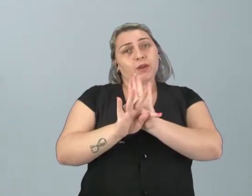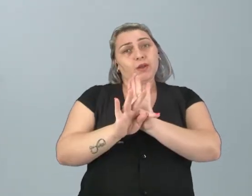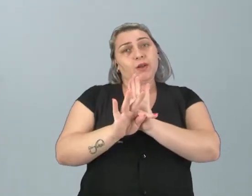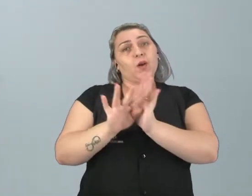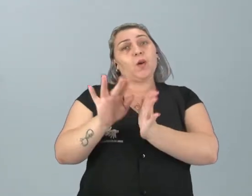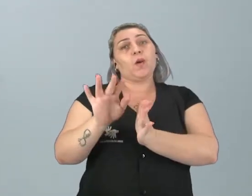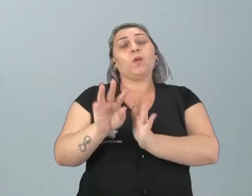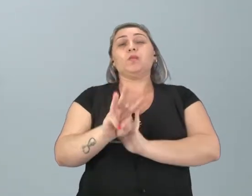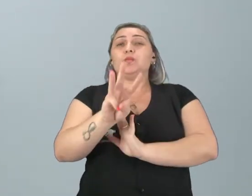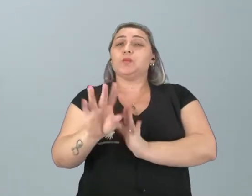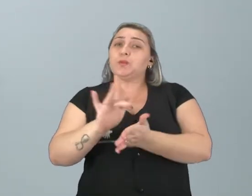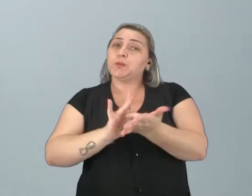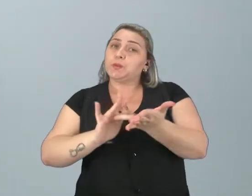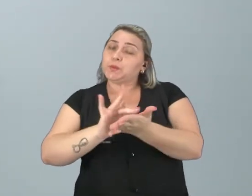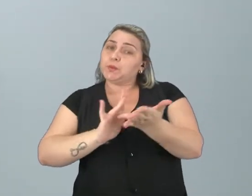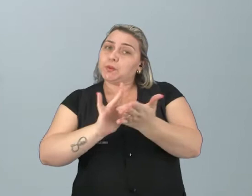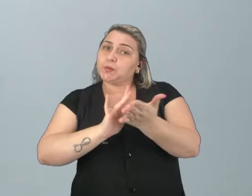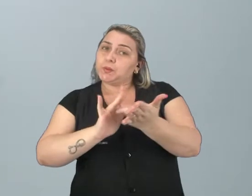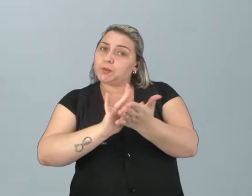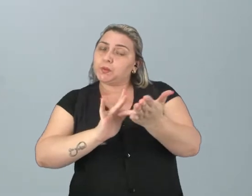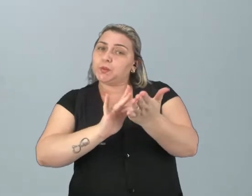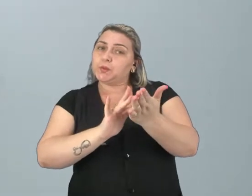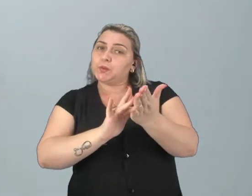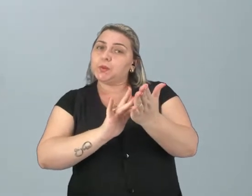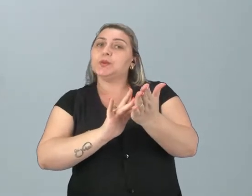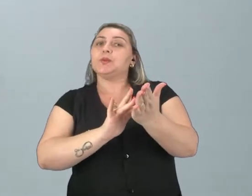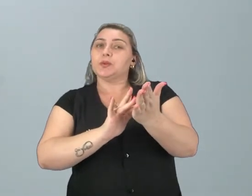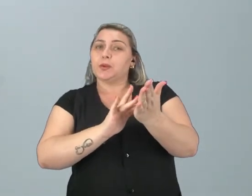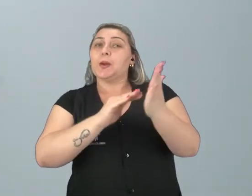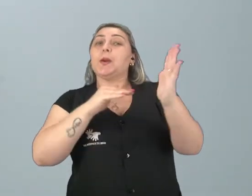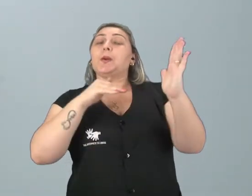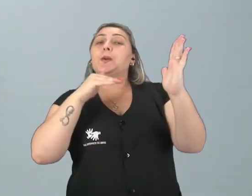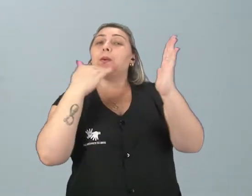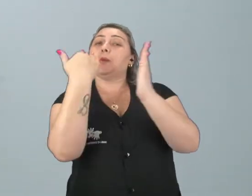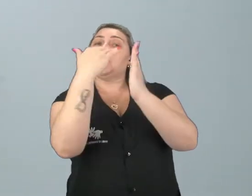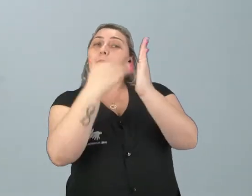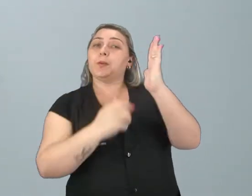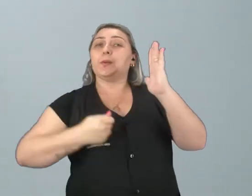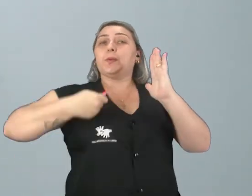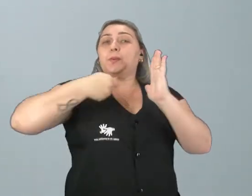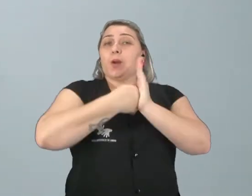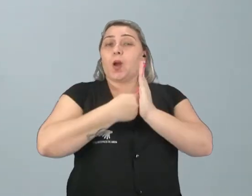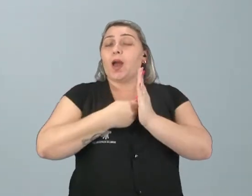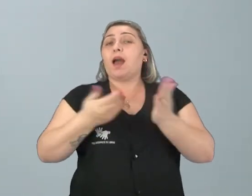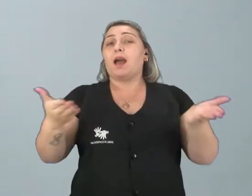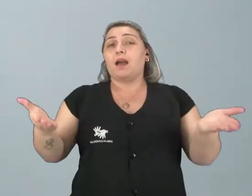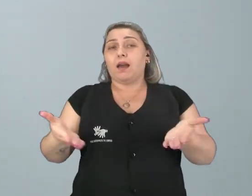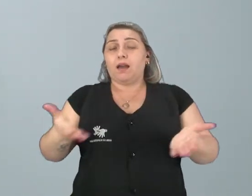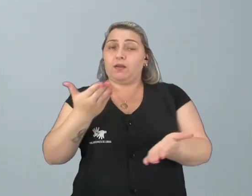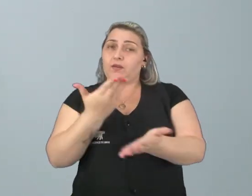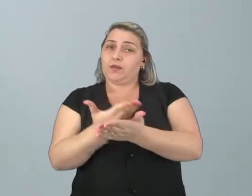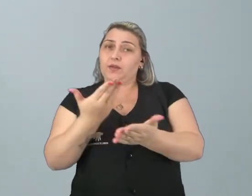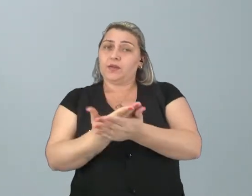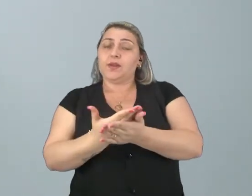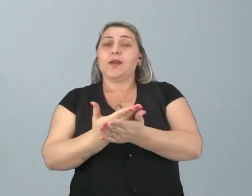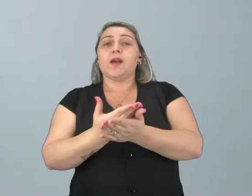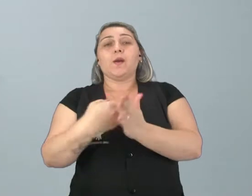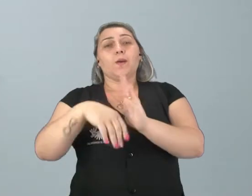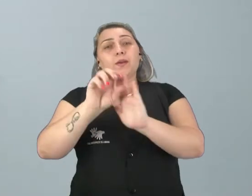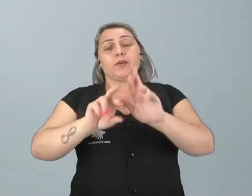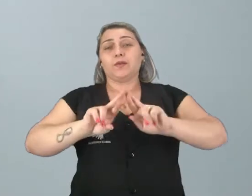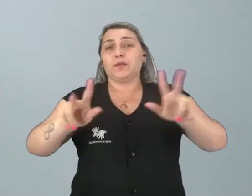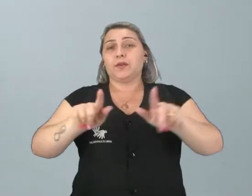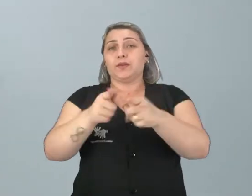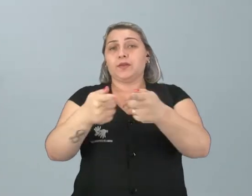digital, online, que é a petição online. Na aula de hoje, nós vamos falar sobre um conteúdo um pouco diferente, que está voltado